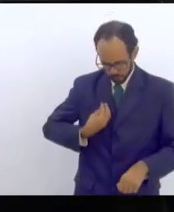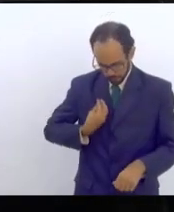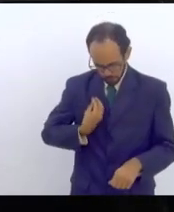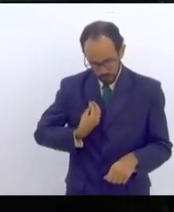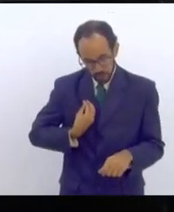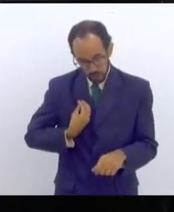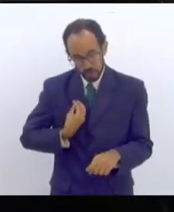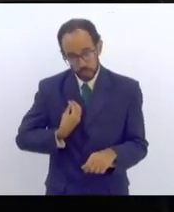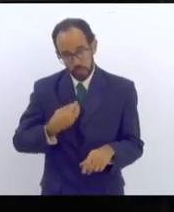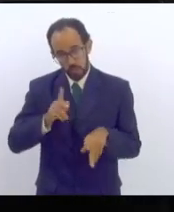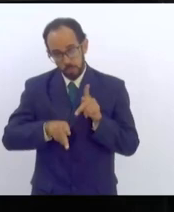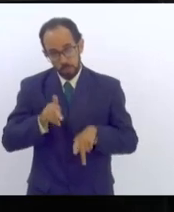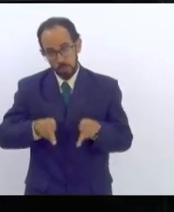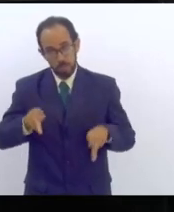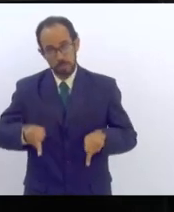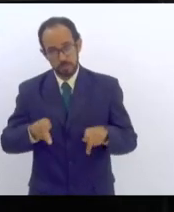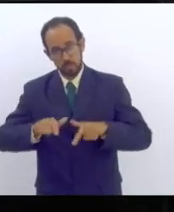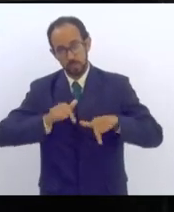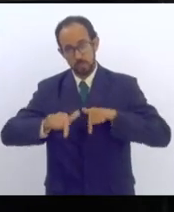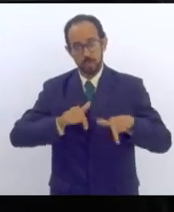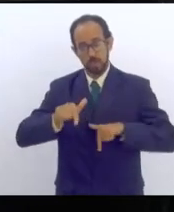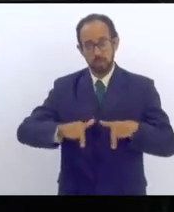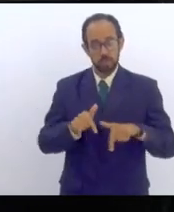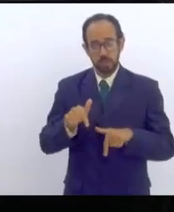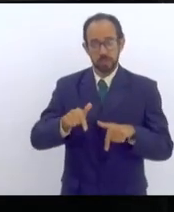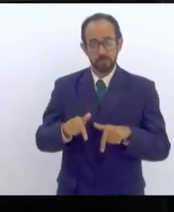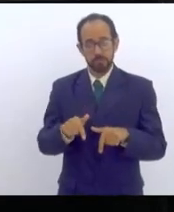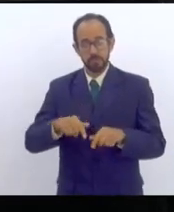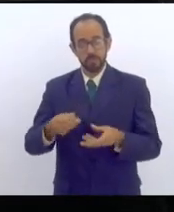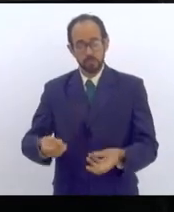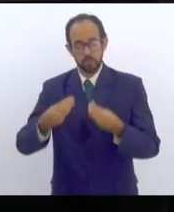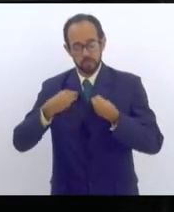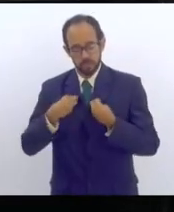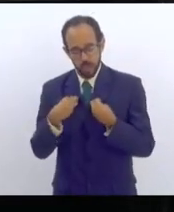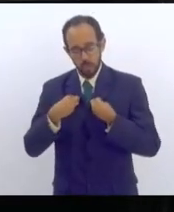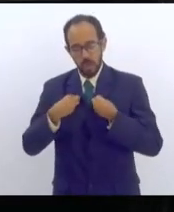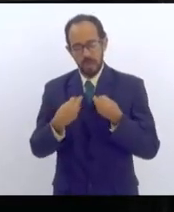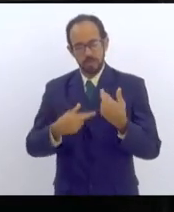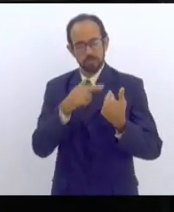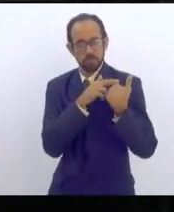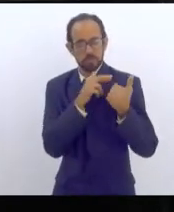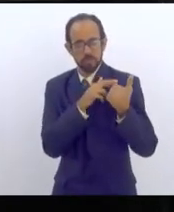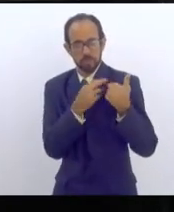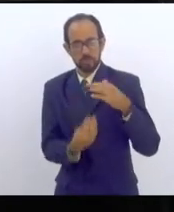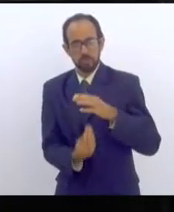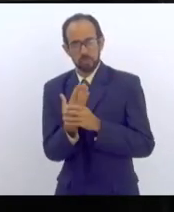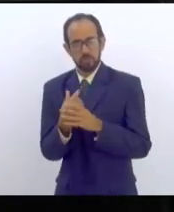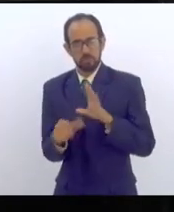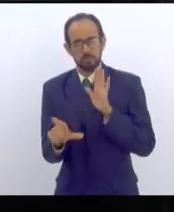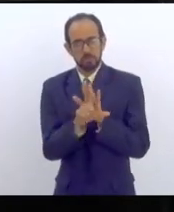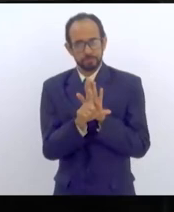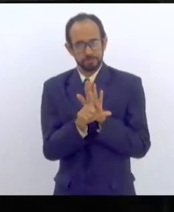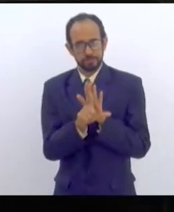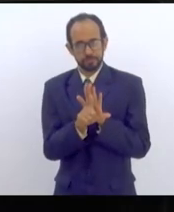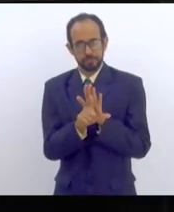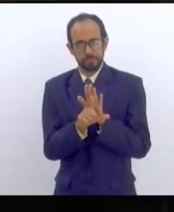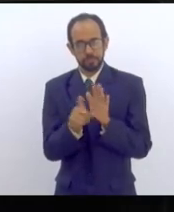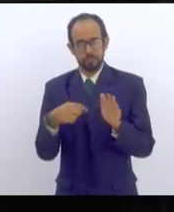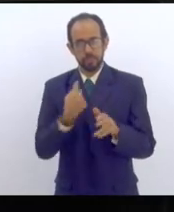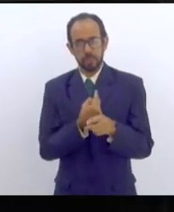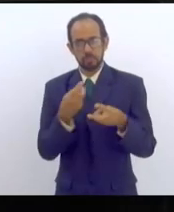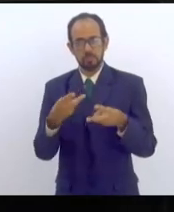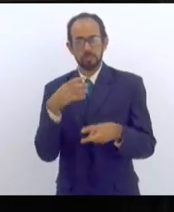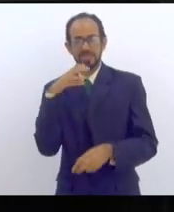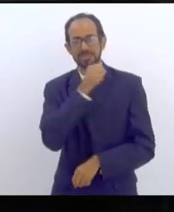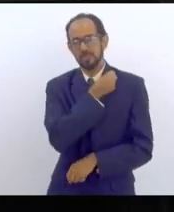do povo que nos entregou a responsabilidade de, por ele, legislar. Nós assistimos aqui,